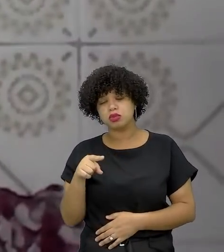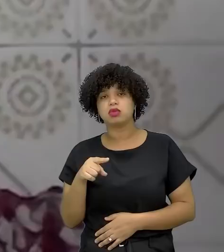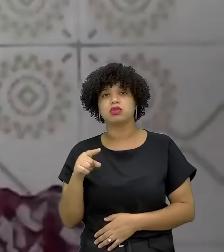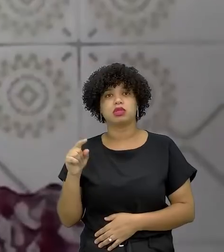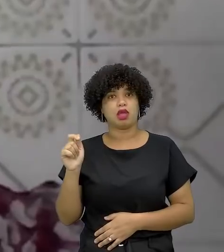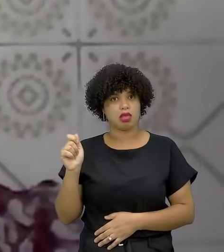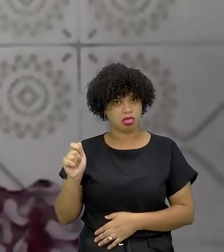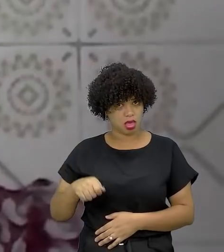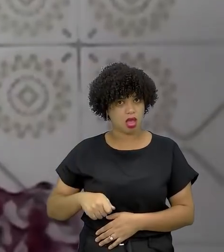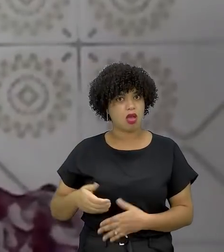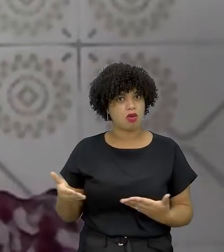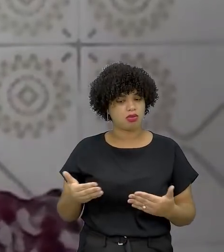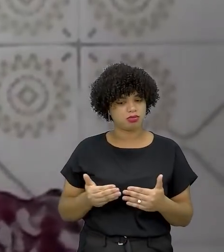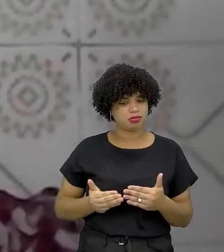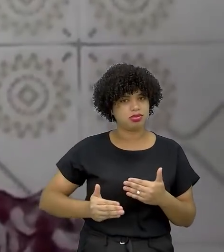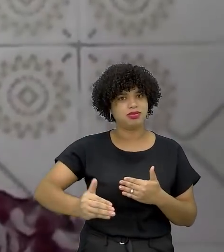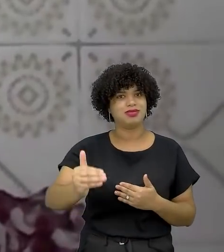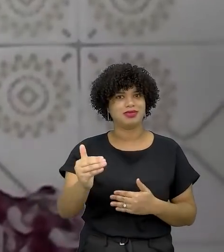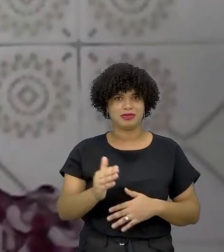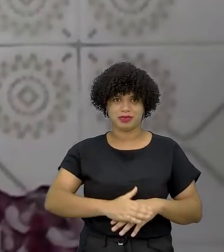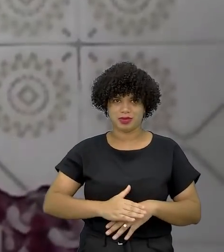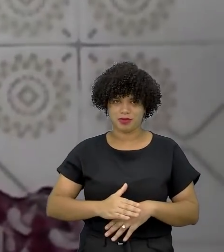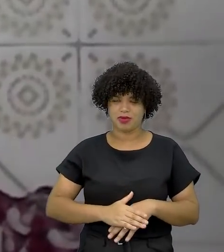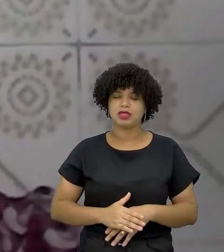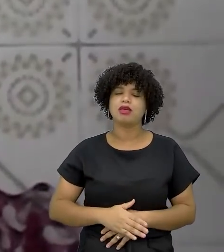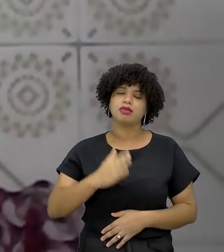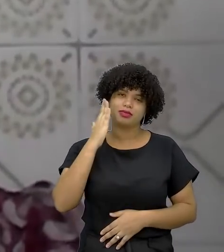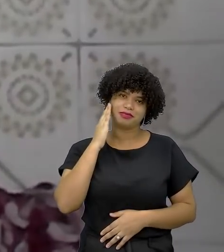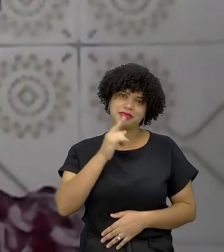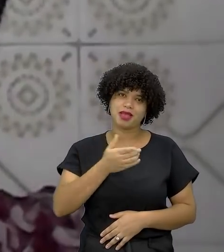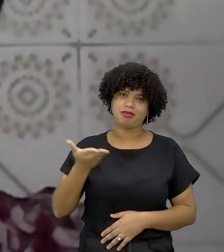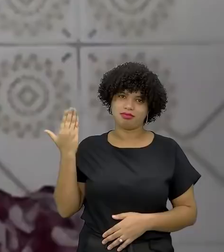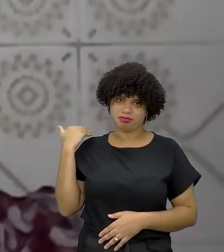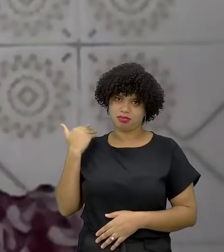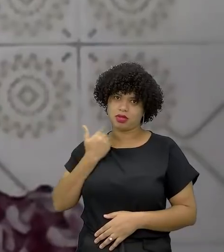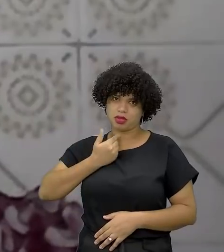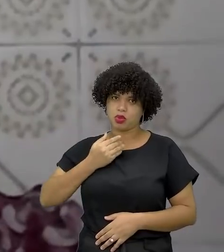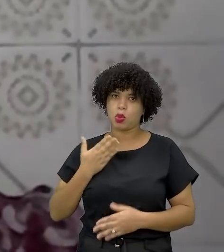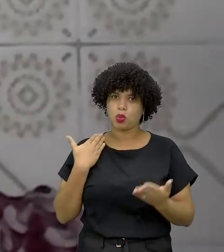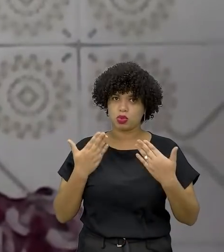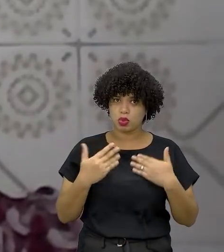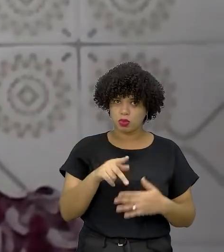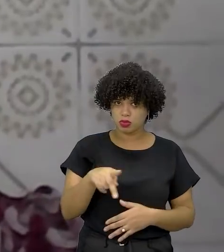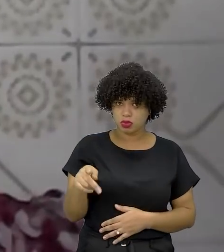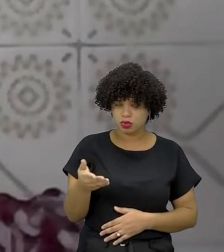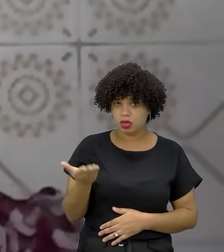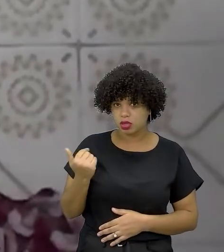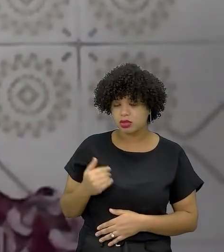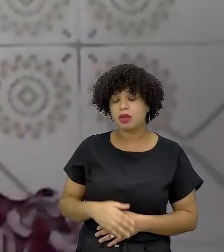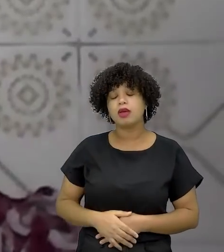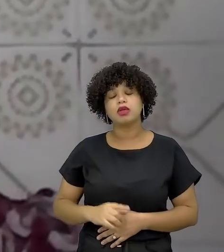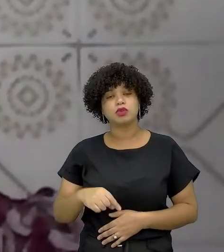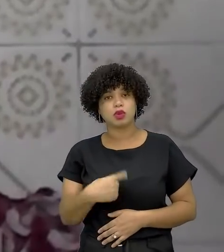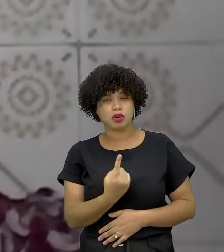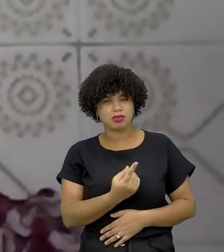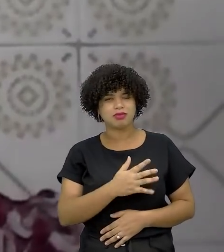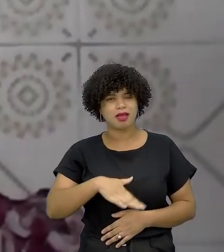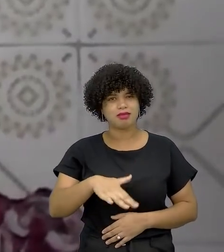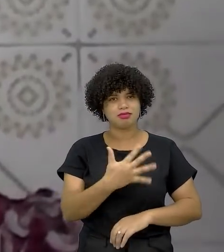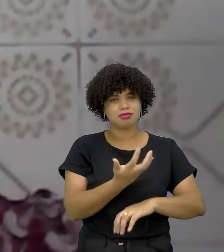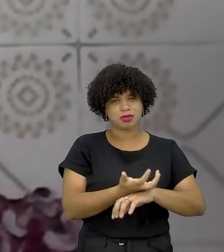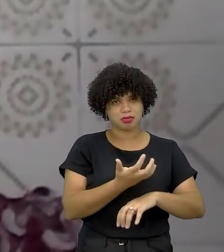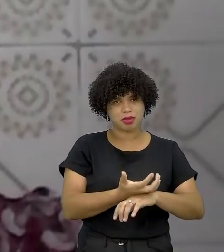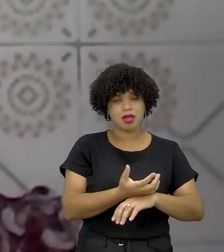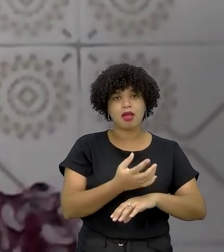fazer, né, é uma sugestão aqui, possivelmente já tenham discutido lá. Então, nós, professores de matemática, na nossa área, que nós